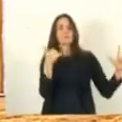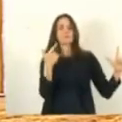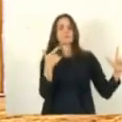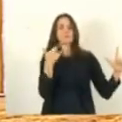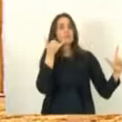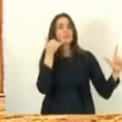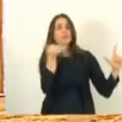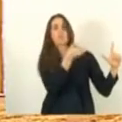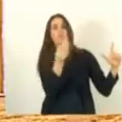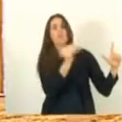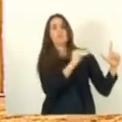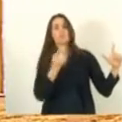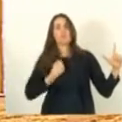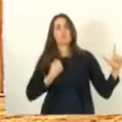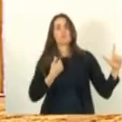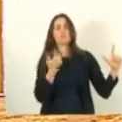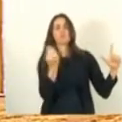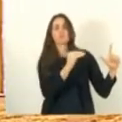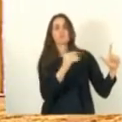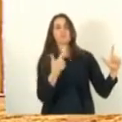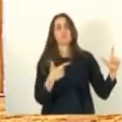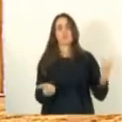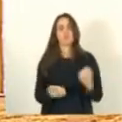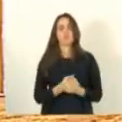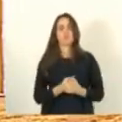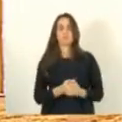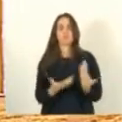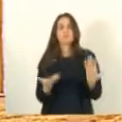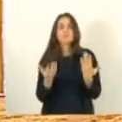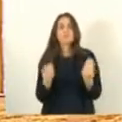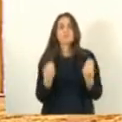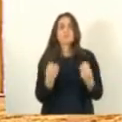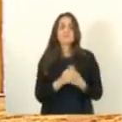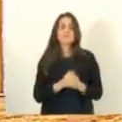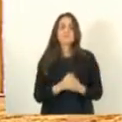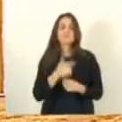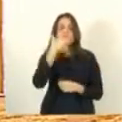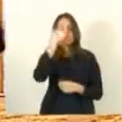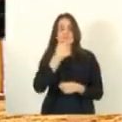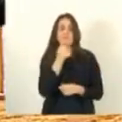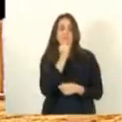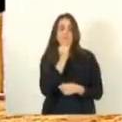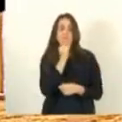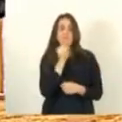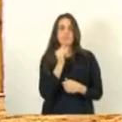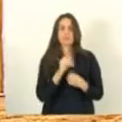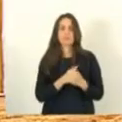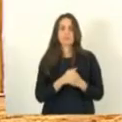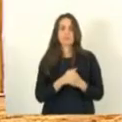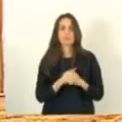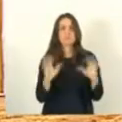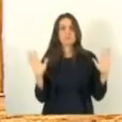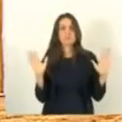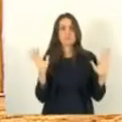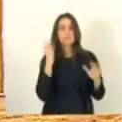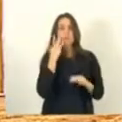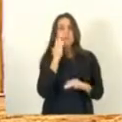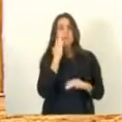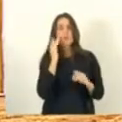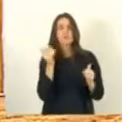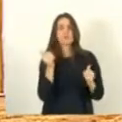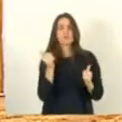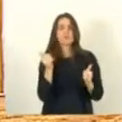órgão que é o responsável por fiscalizar essa obra. Eu tomo, por exemplo, talvez seja o exemplo máximo,